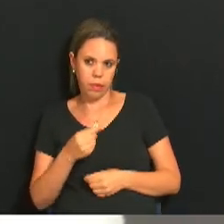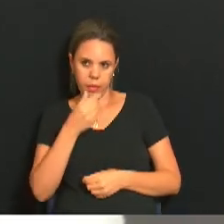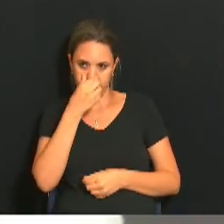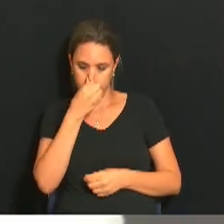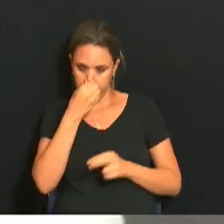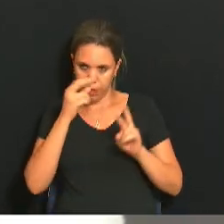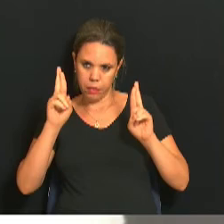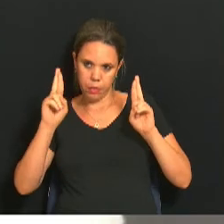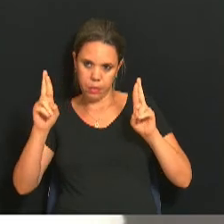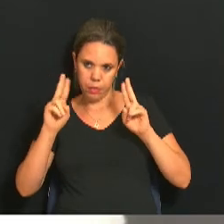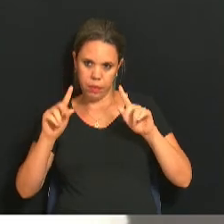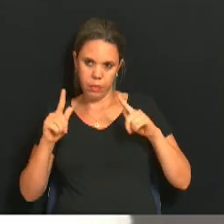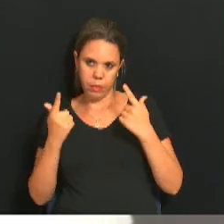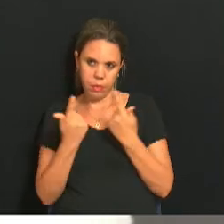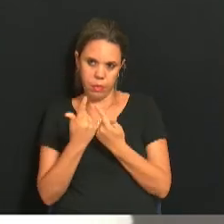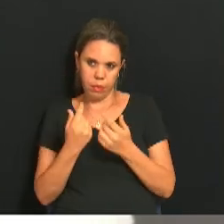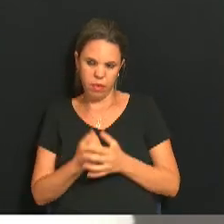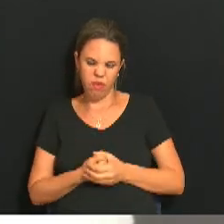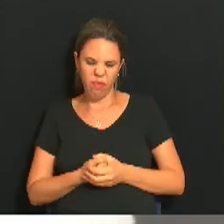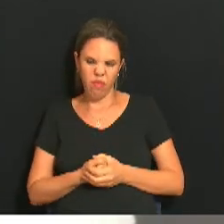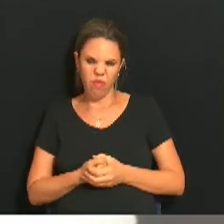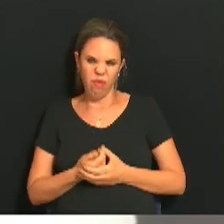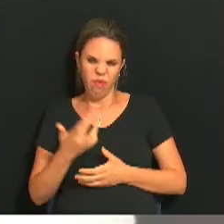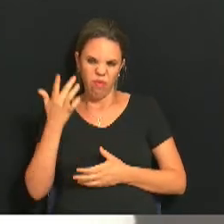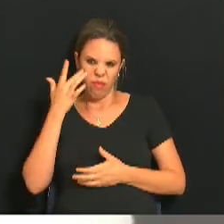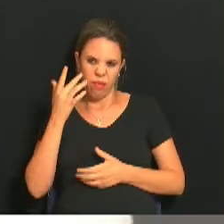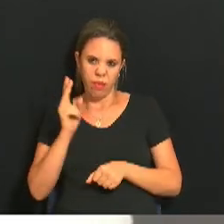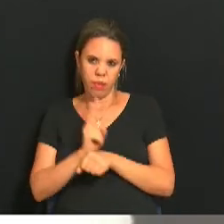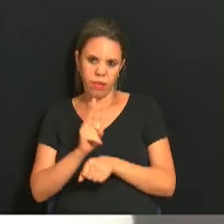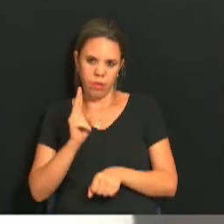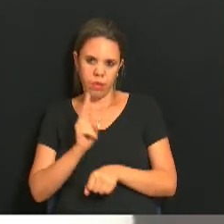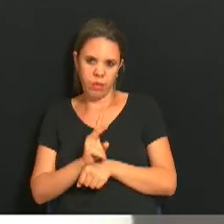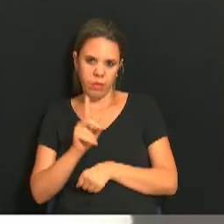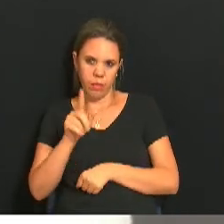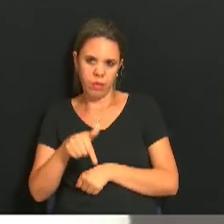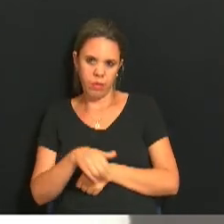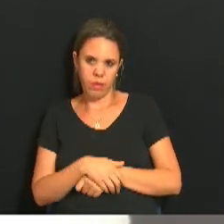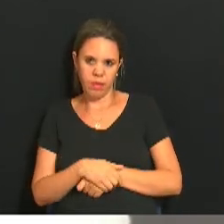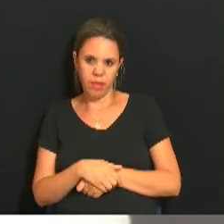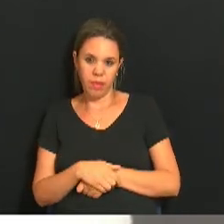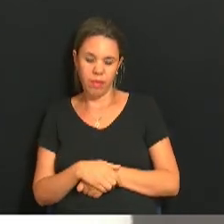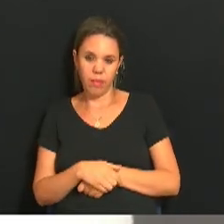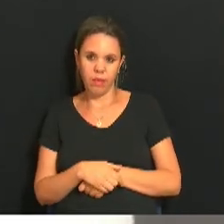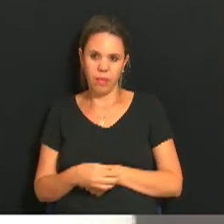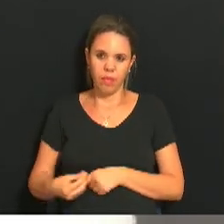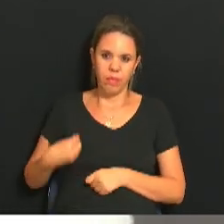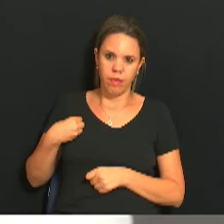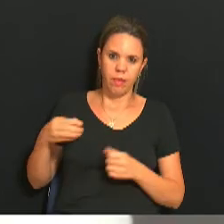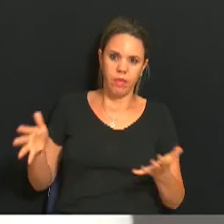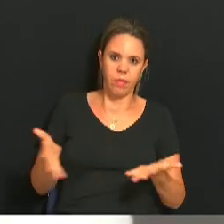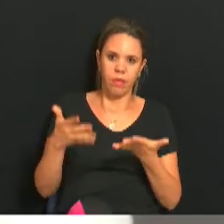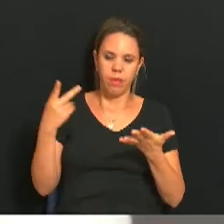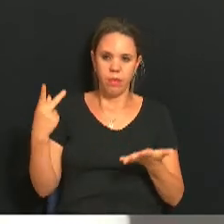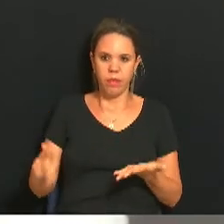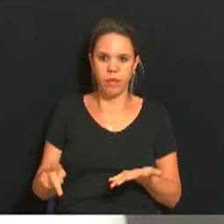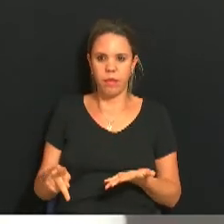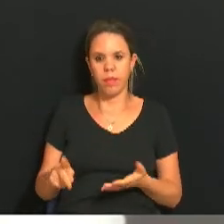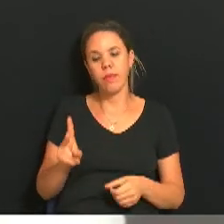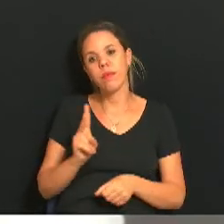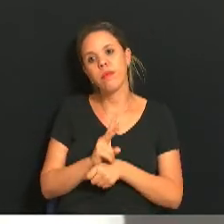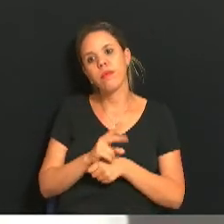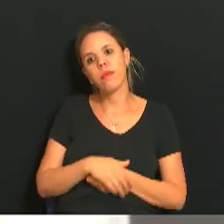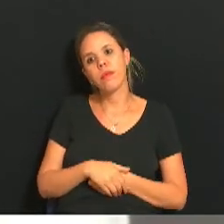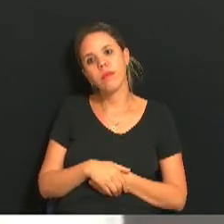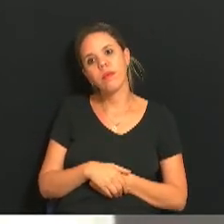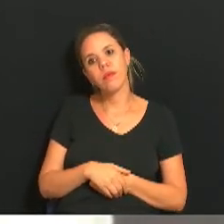que a gente espera de uma gestão né Eu acho que conservar patrimônio é isso né é da vida ele é conservar